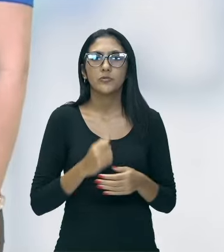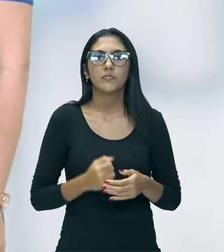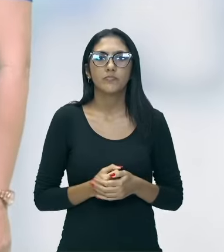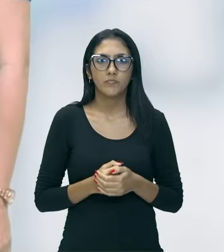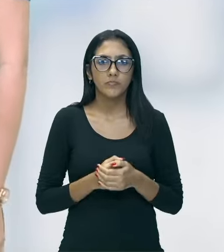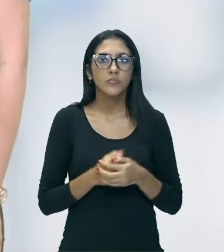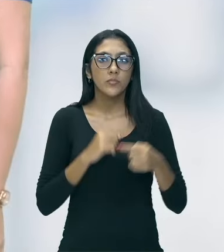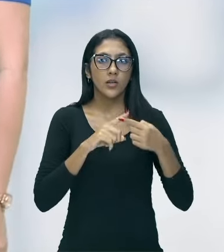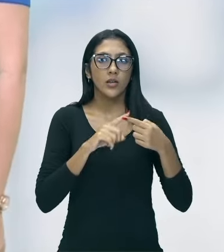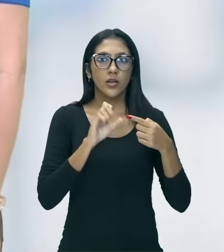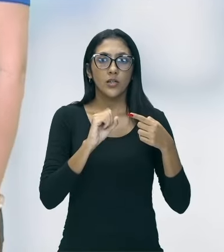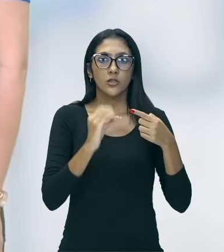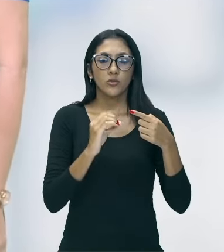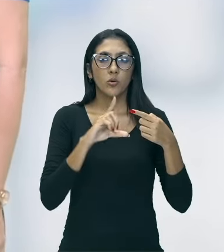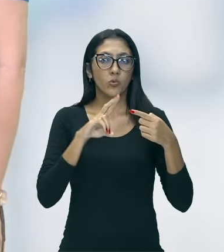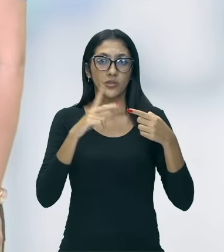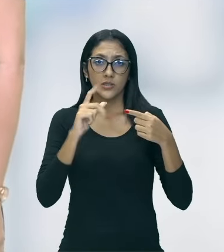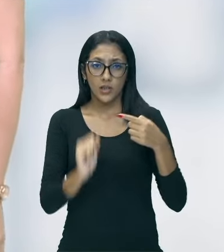soluções,